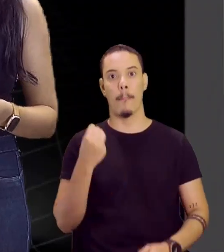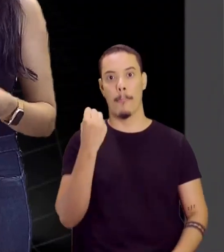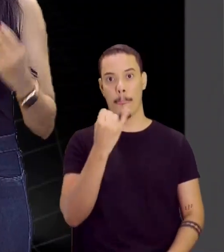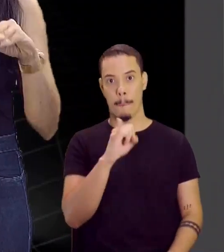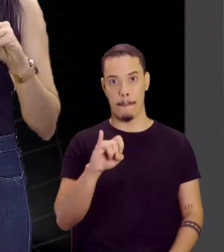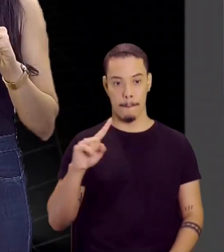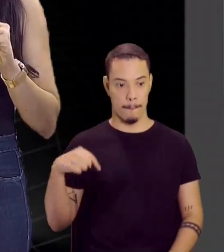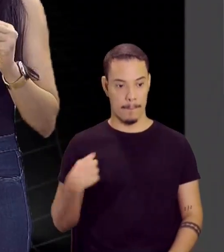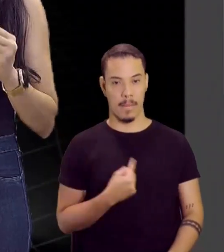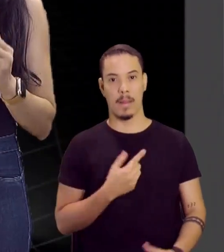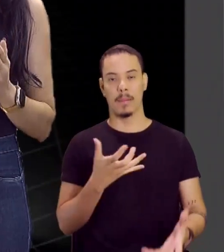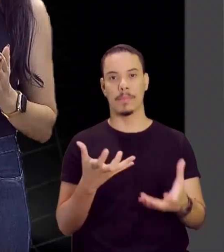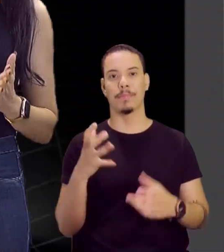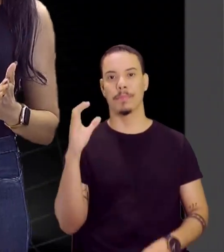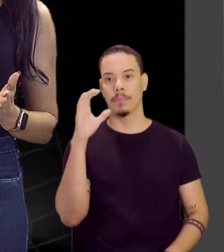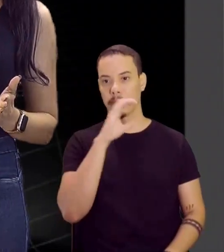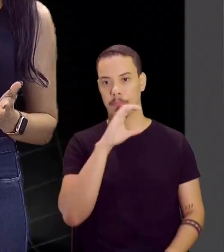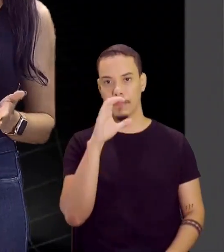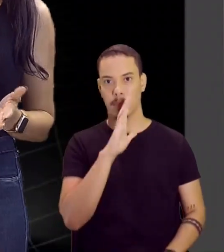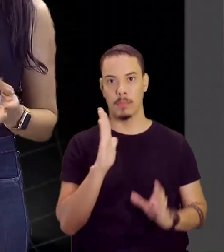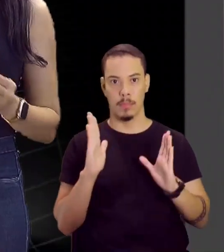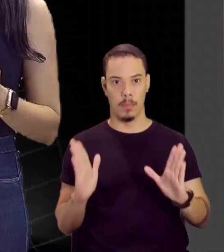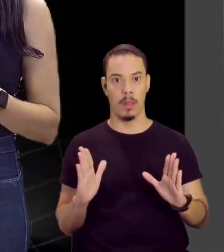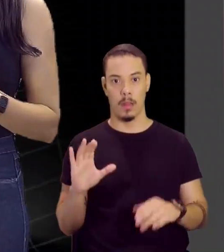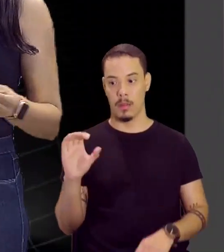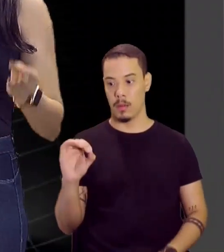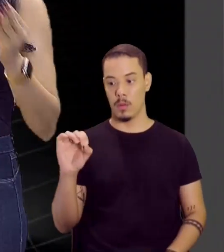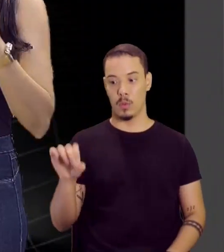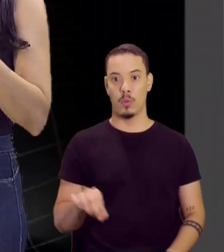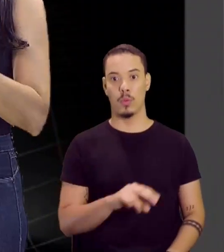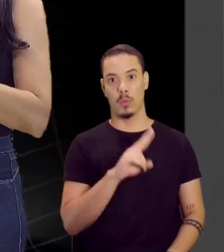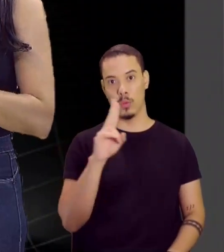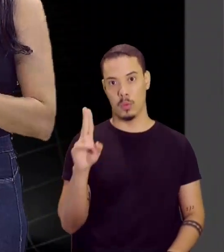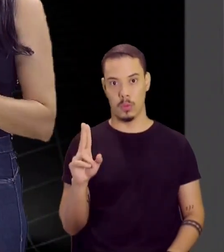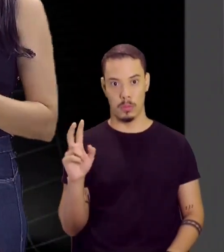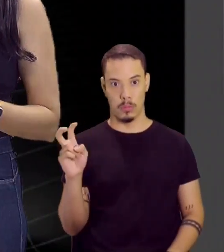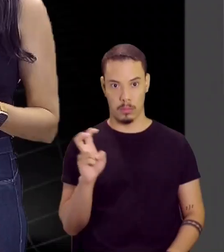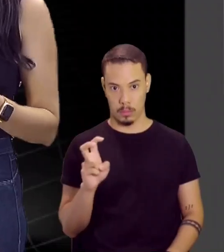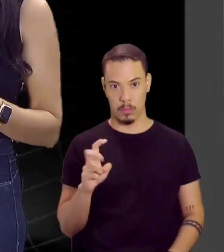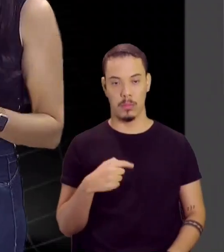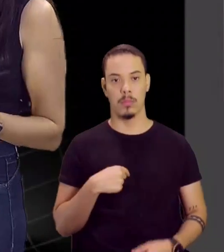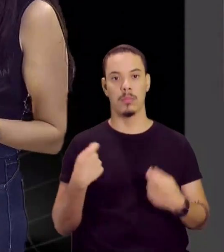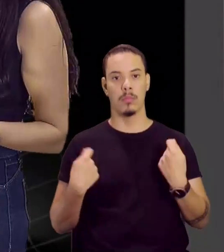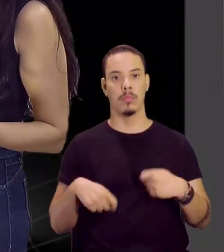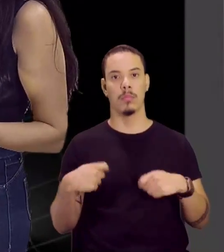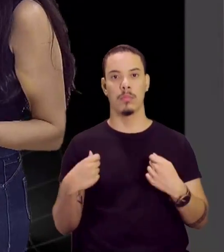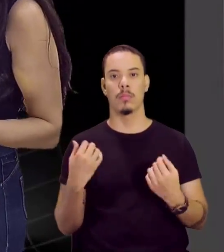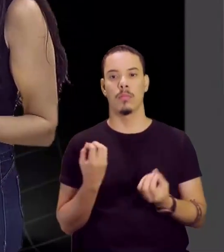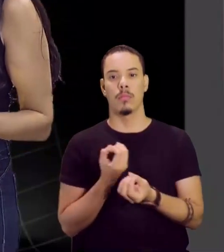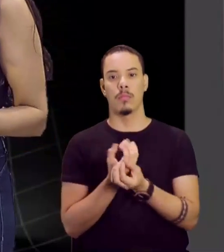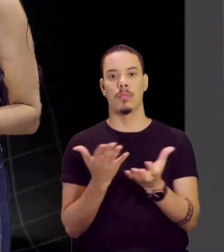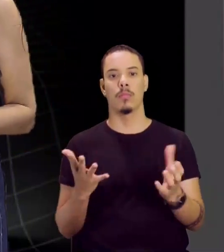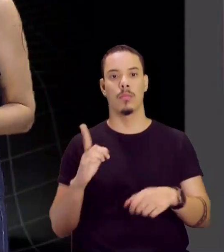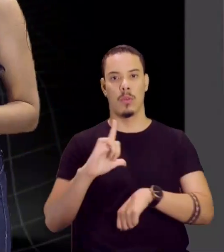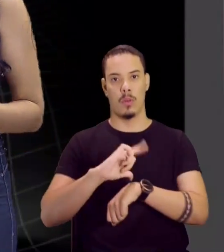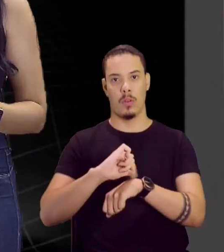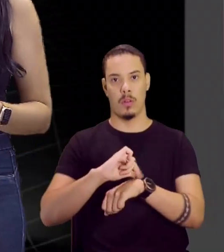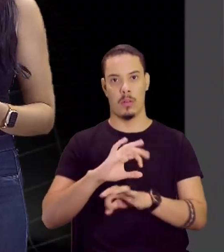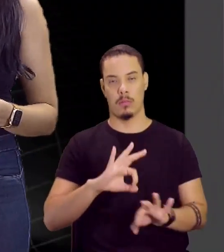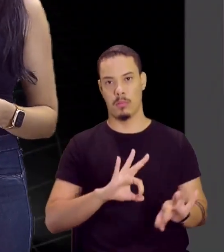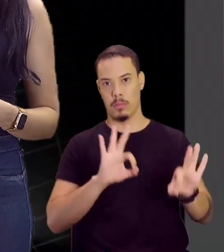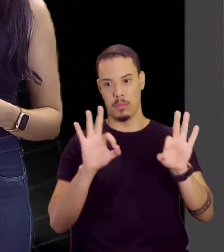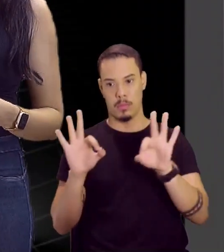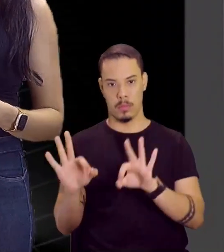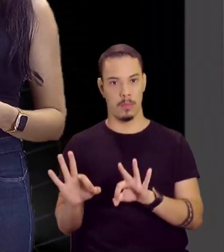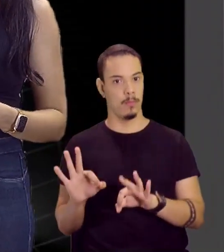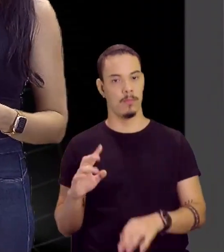saber a velocidade no instante de 0 ou no instante de 5, teríamos que construir uma função horária, né? Tem uns dados